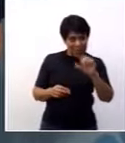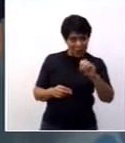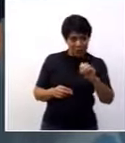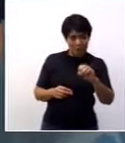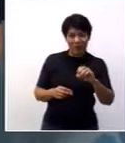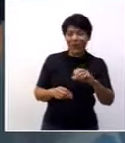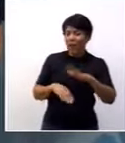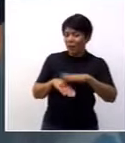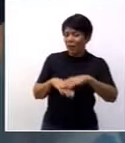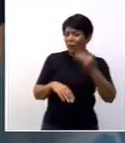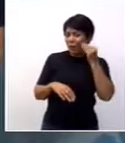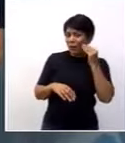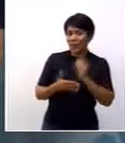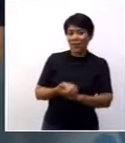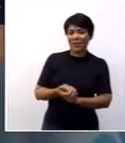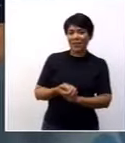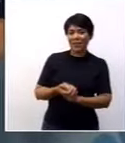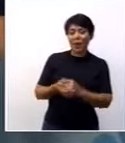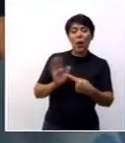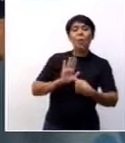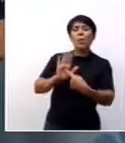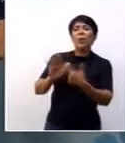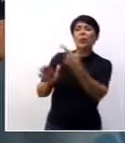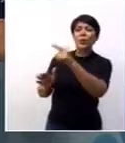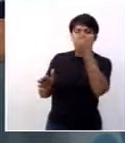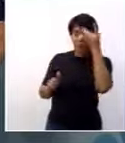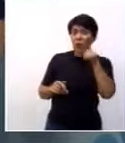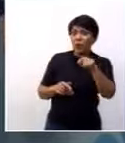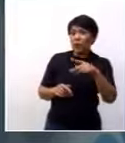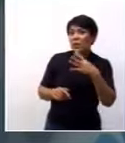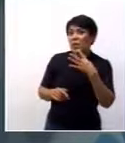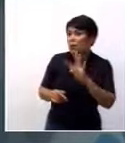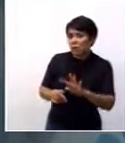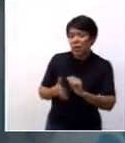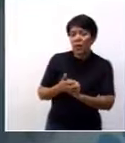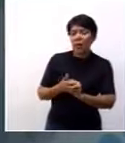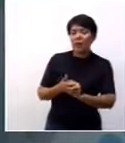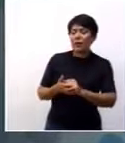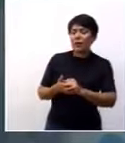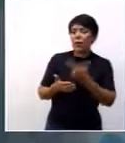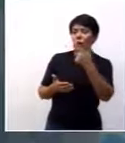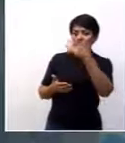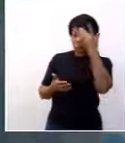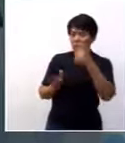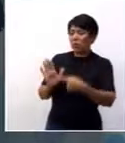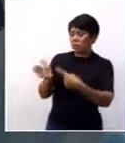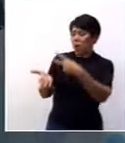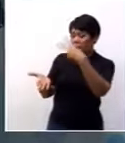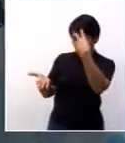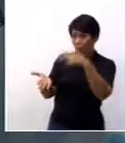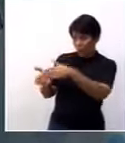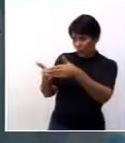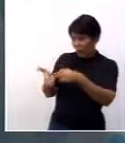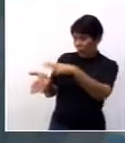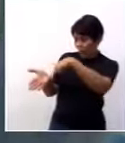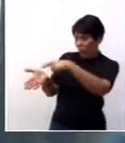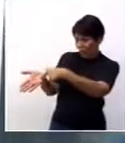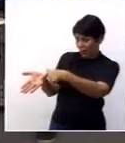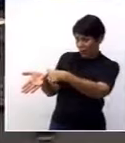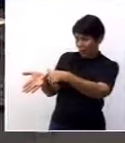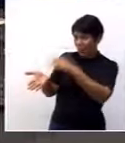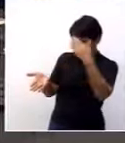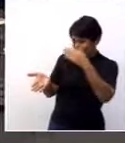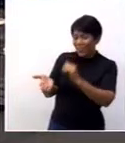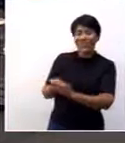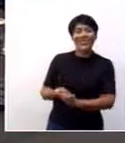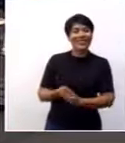não conhece, joga lá o poema e peça para as pessoas lerem e darem uma interpretação. Vamos ver se corresponde àquilo que você estava pensando. A